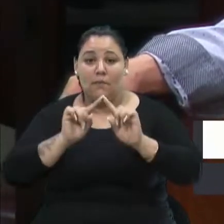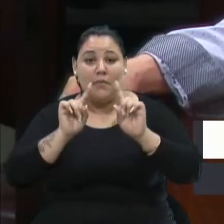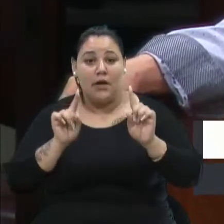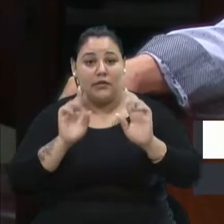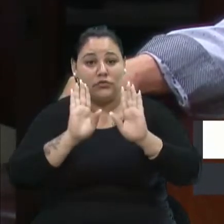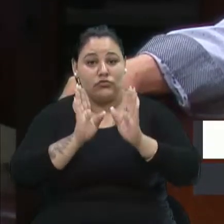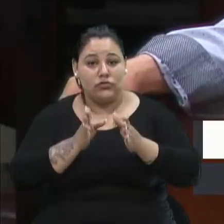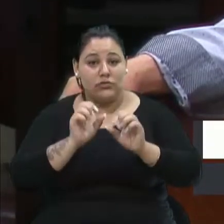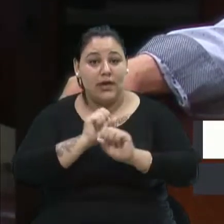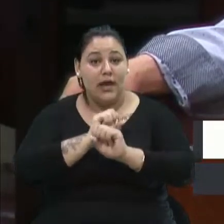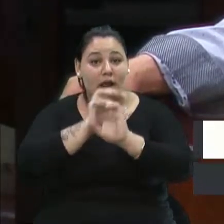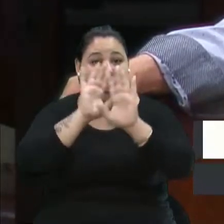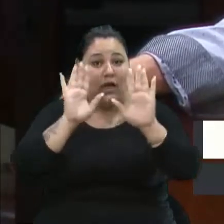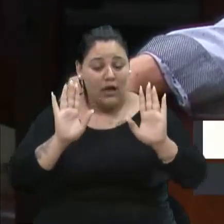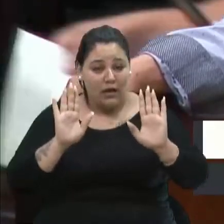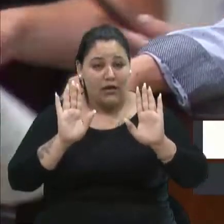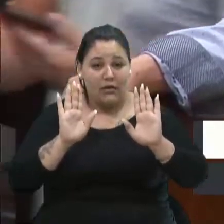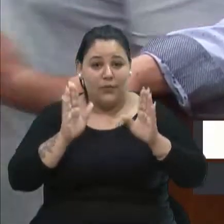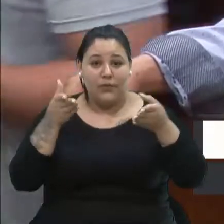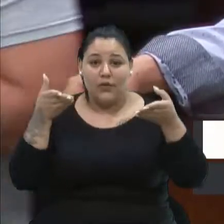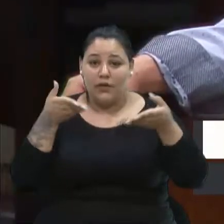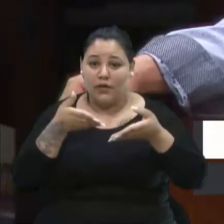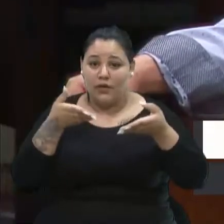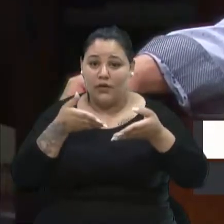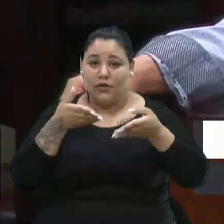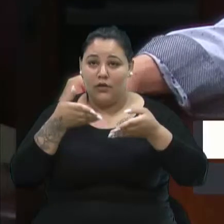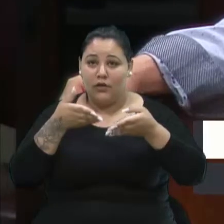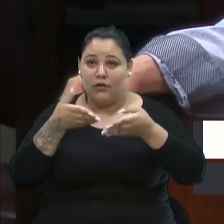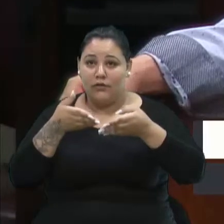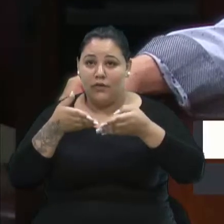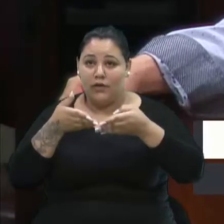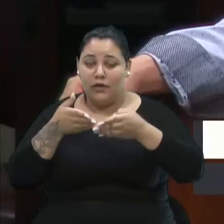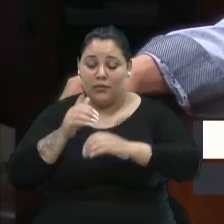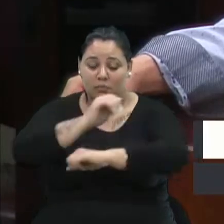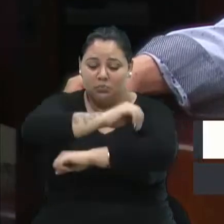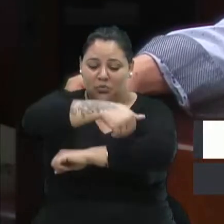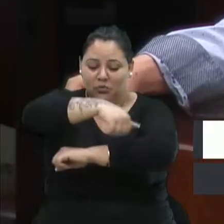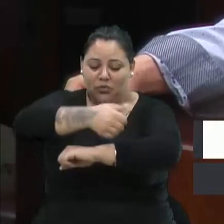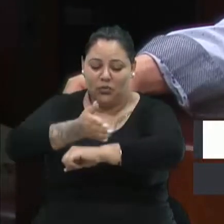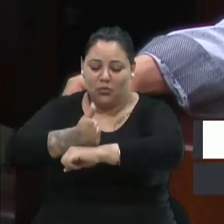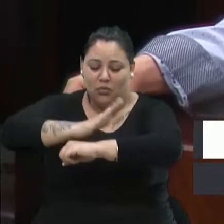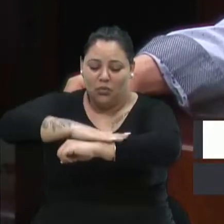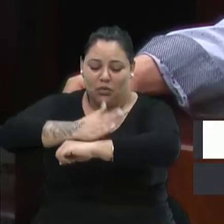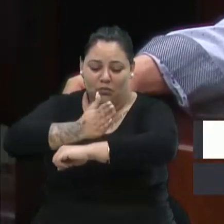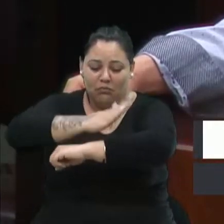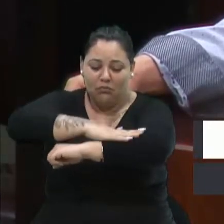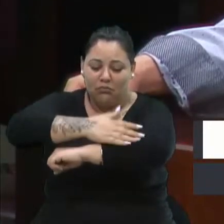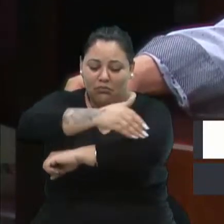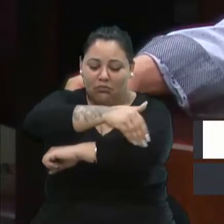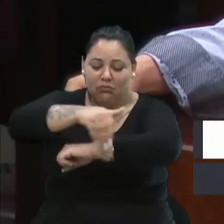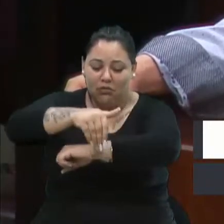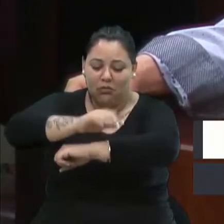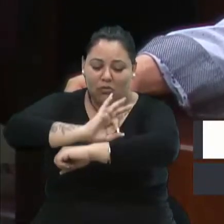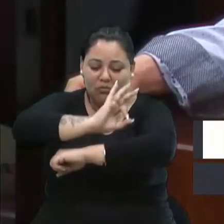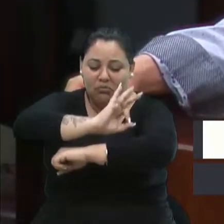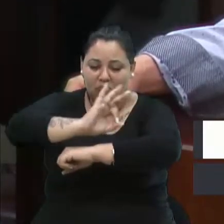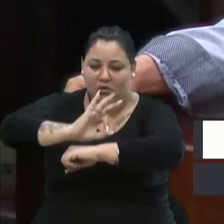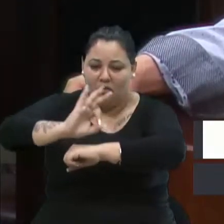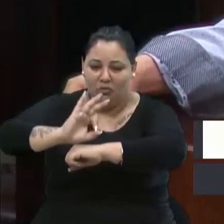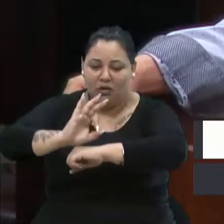neste momento vai tapar alguns furos de necessidade urgente que tinha. Inclusive